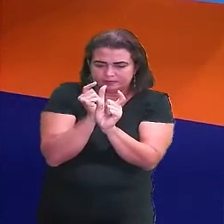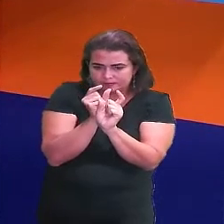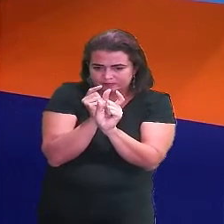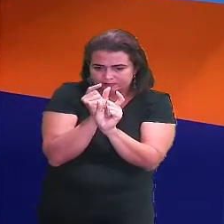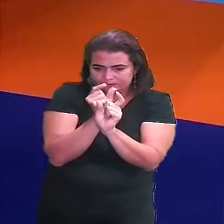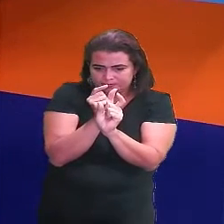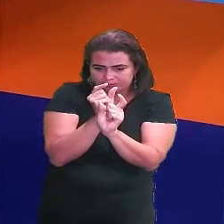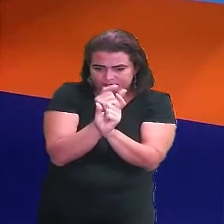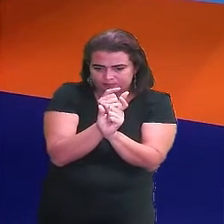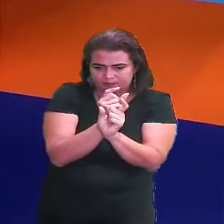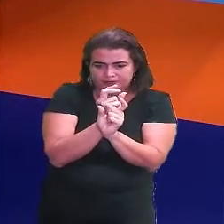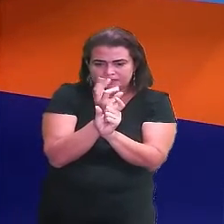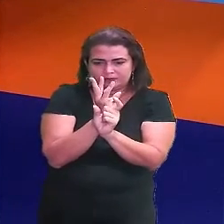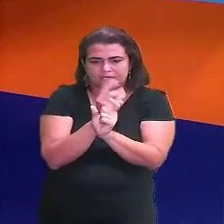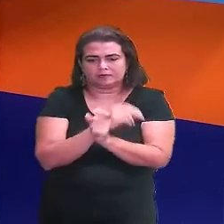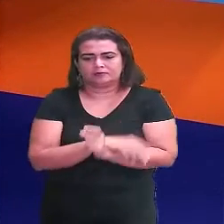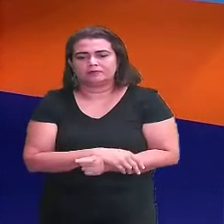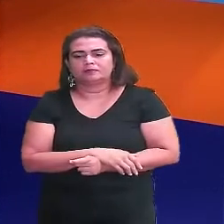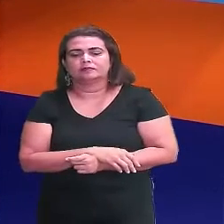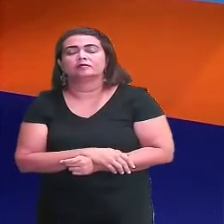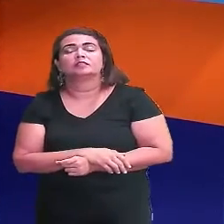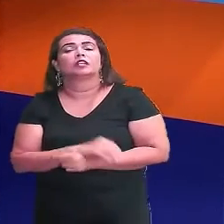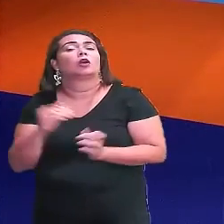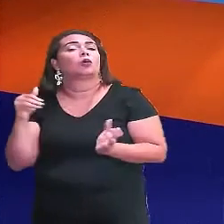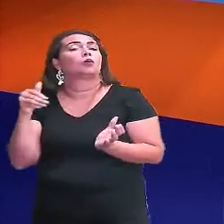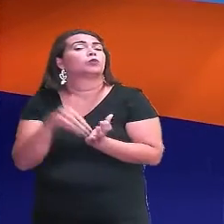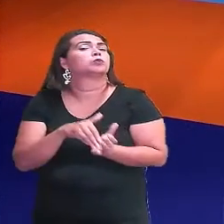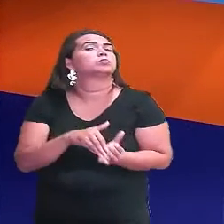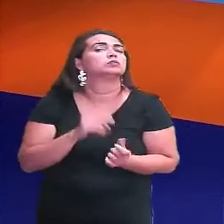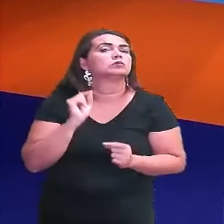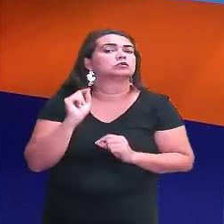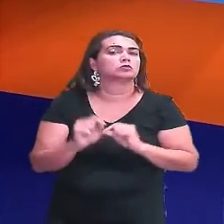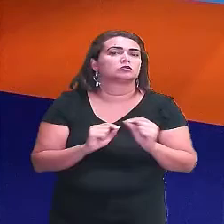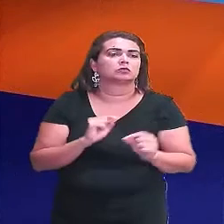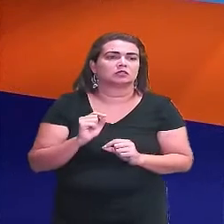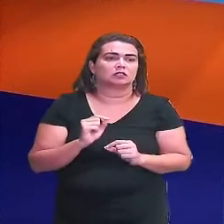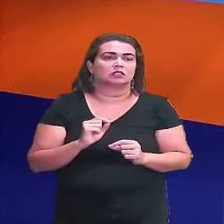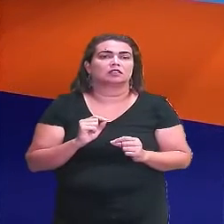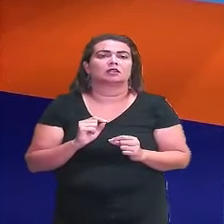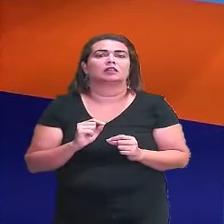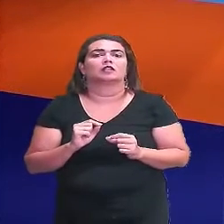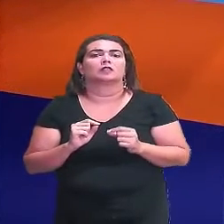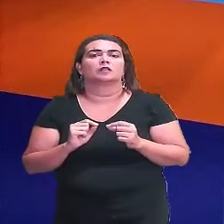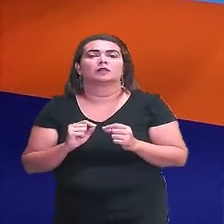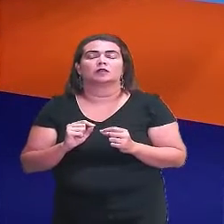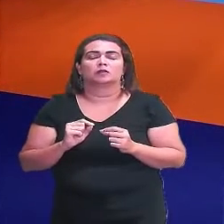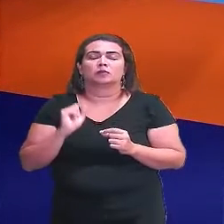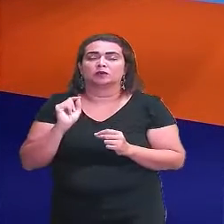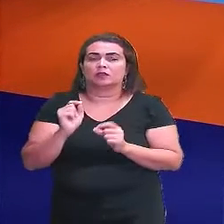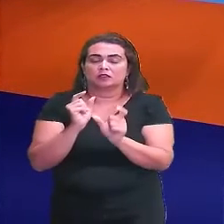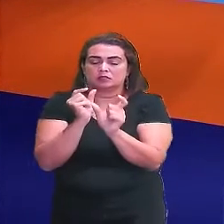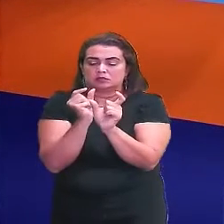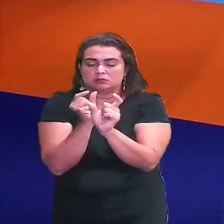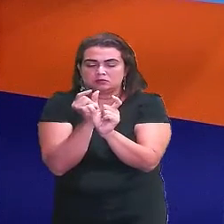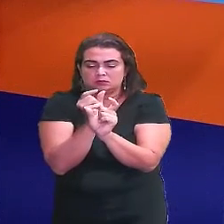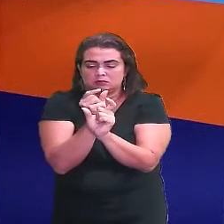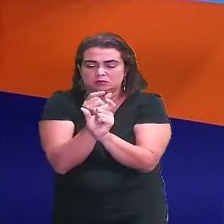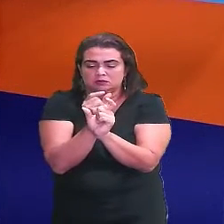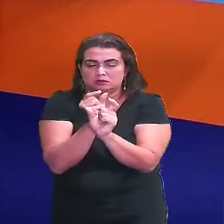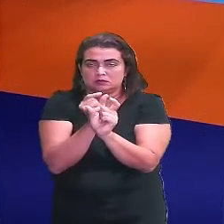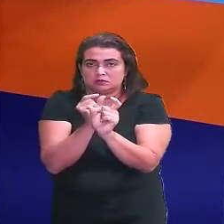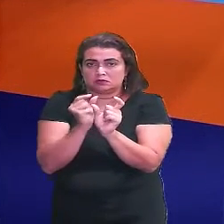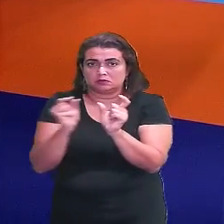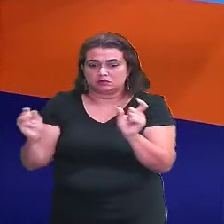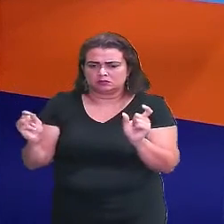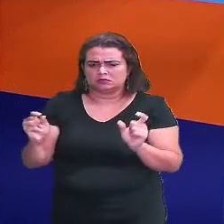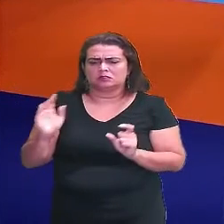trissílabas, tá? E, por fim, a gente vai procurar polissílaba. Mas eu olho aqui e